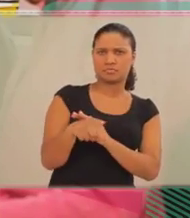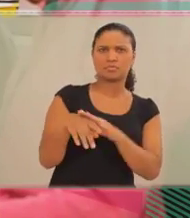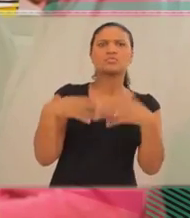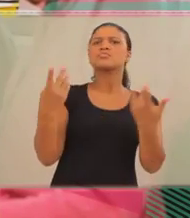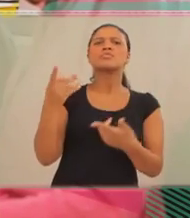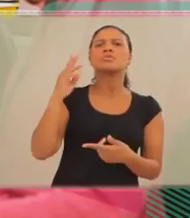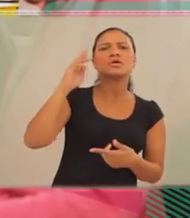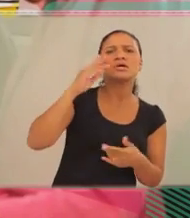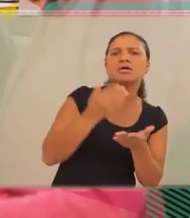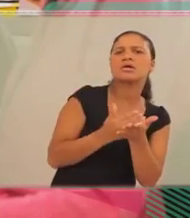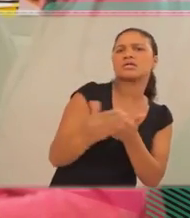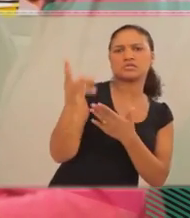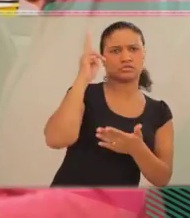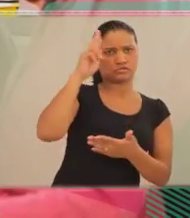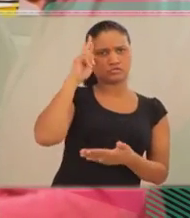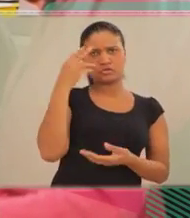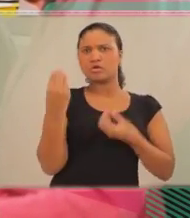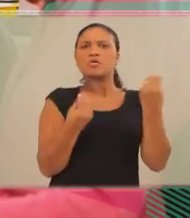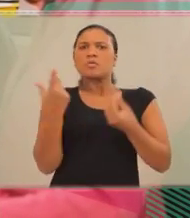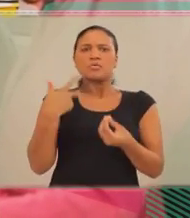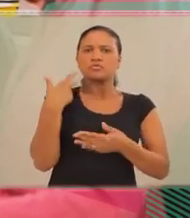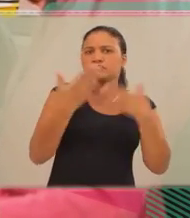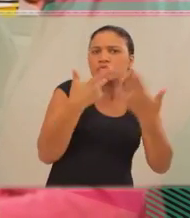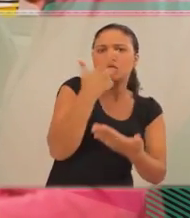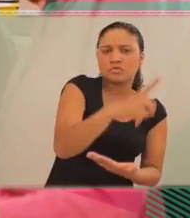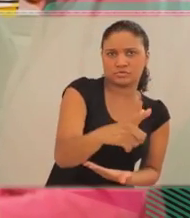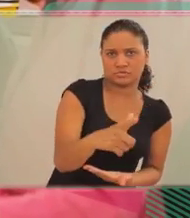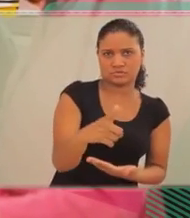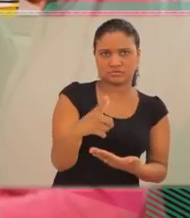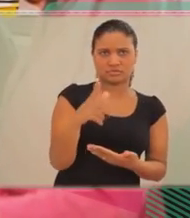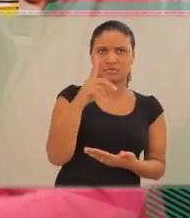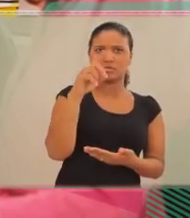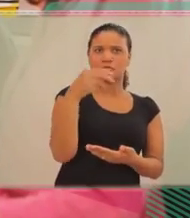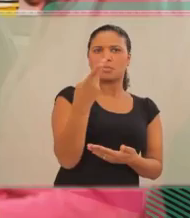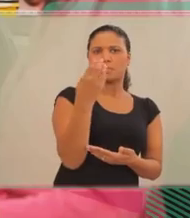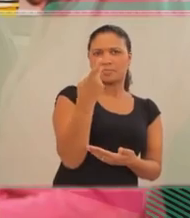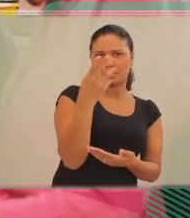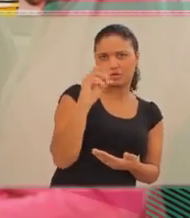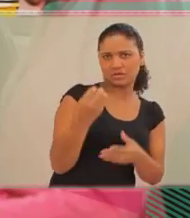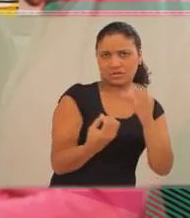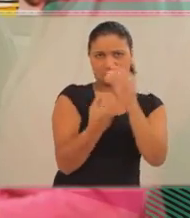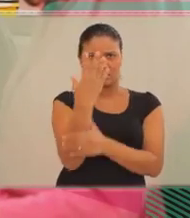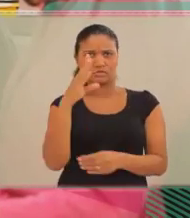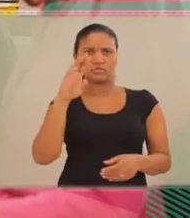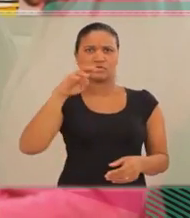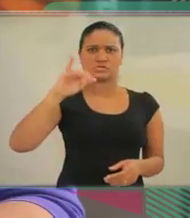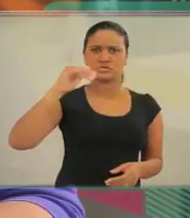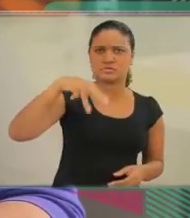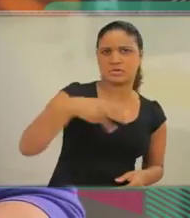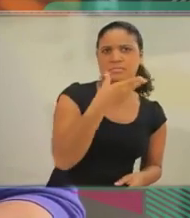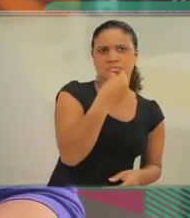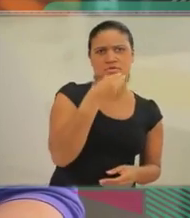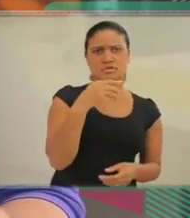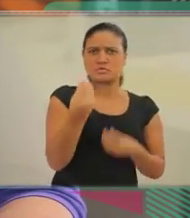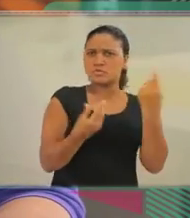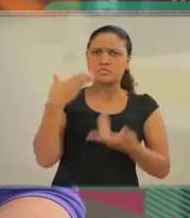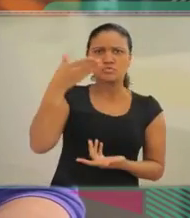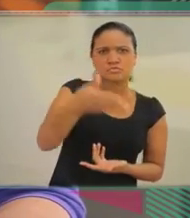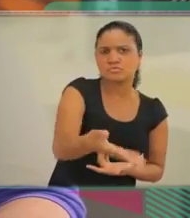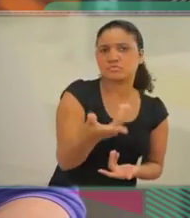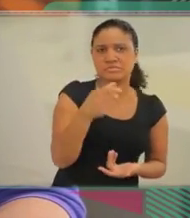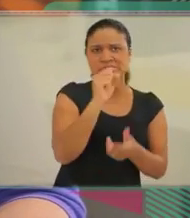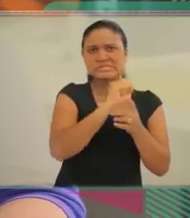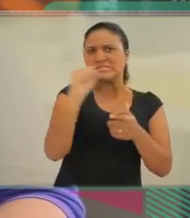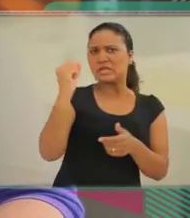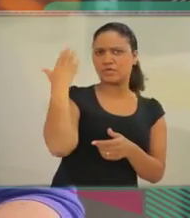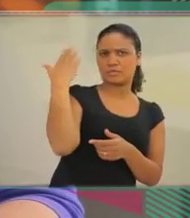está me perguntando, qual é o ponto de início da história e até onde nós vamos caminhar com essa história. Nós fomos ao período